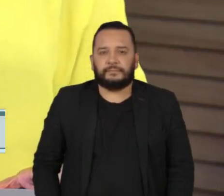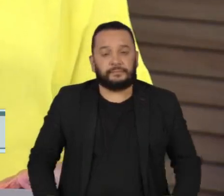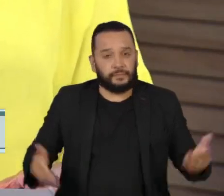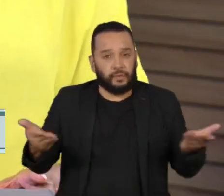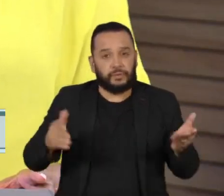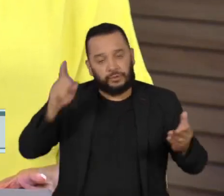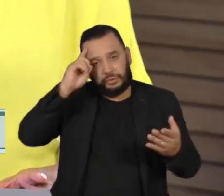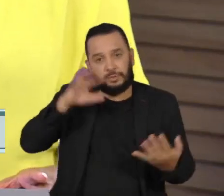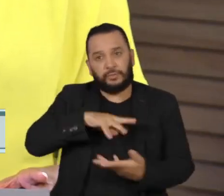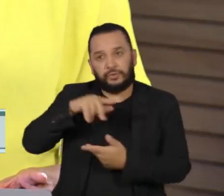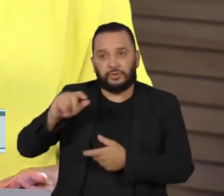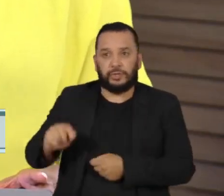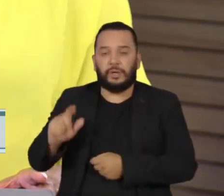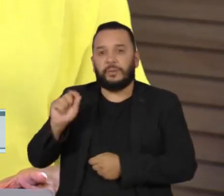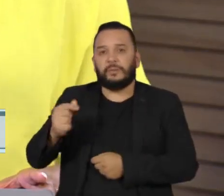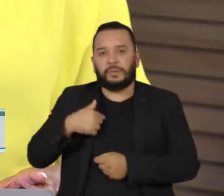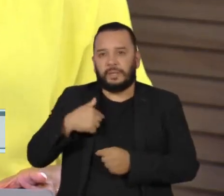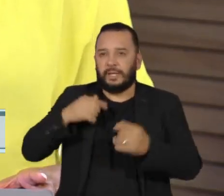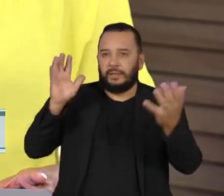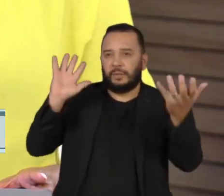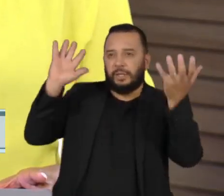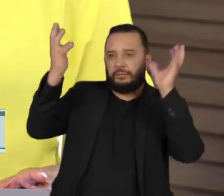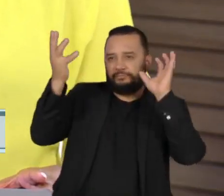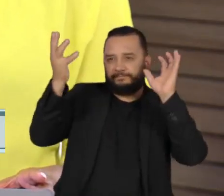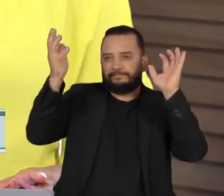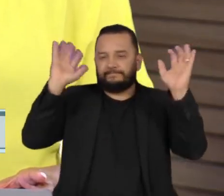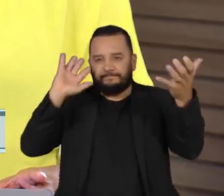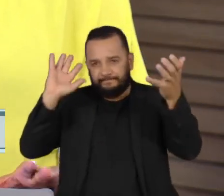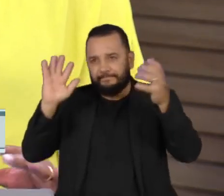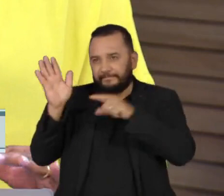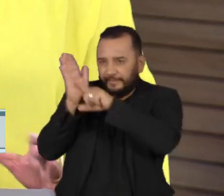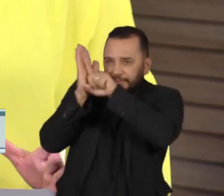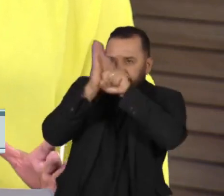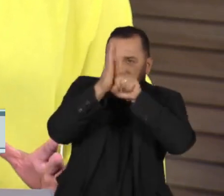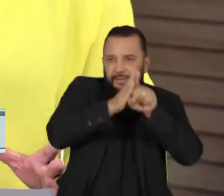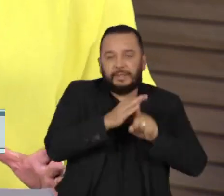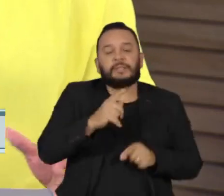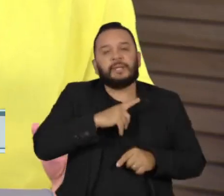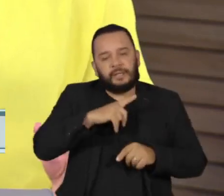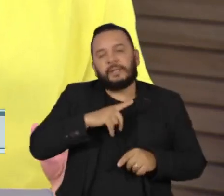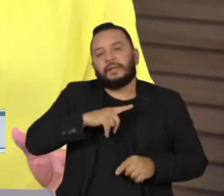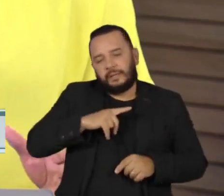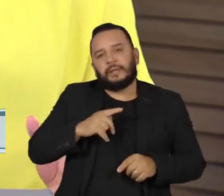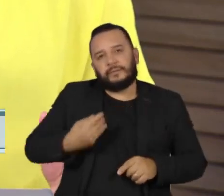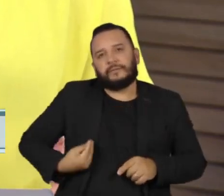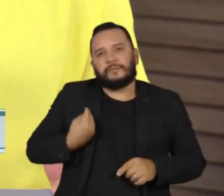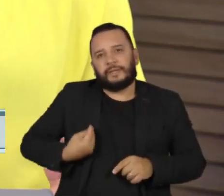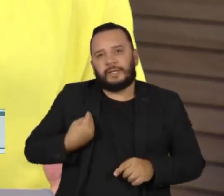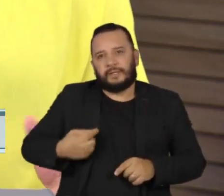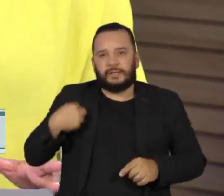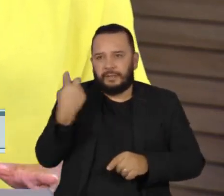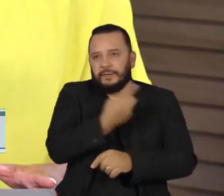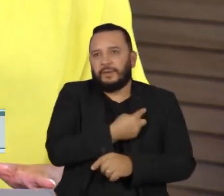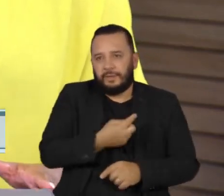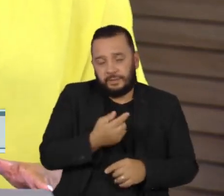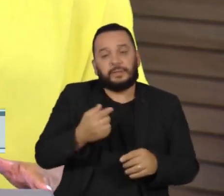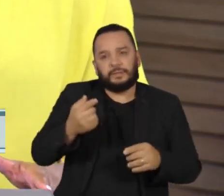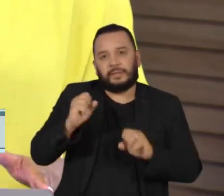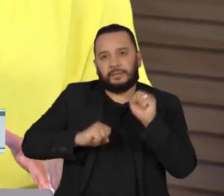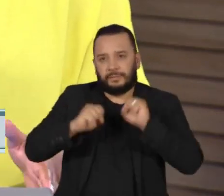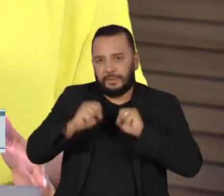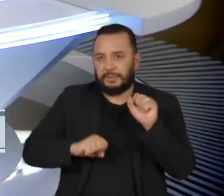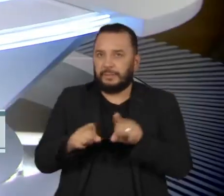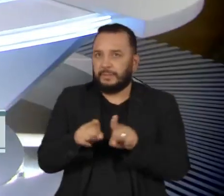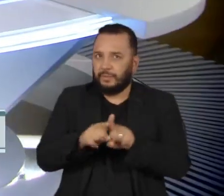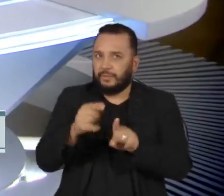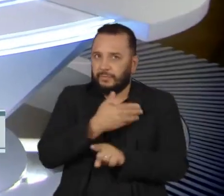Hoje é o Dia Mundial da Meteorologia. Ela está presente em diversas áreas da vida do cidadão, das empresas e dos